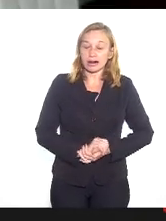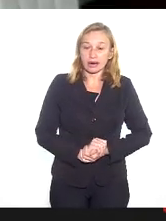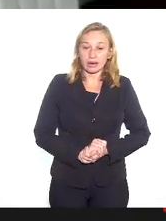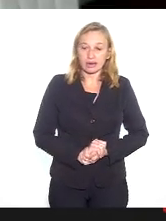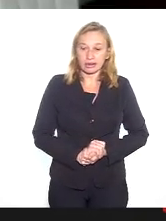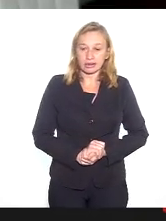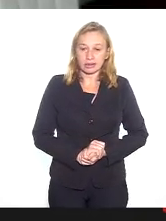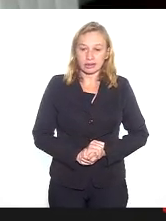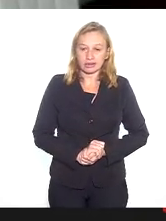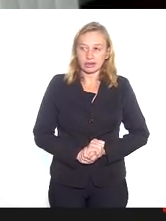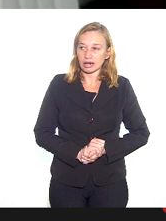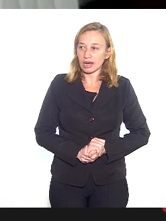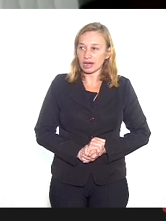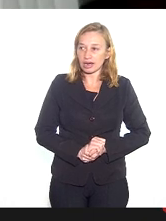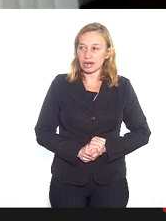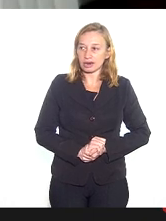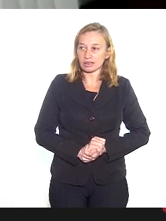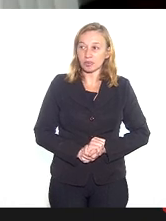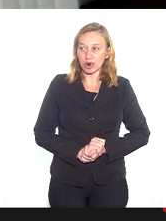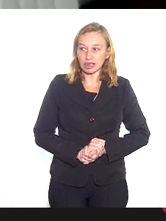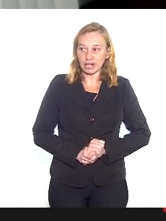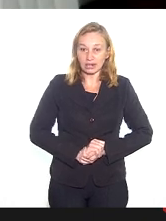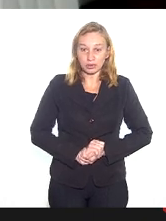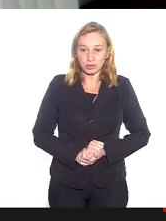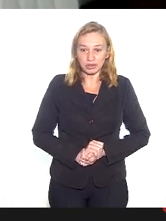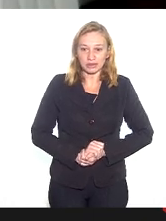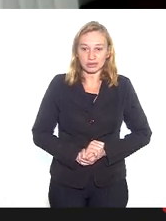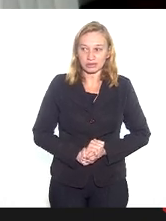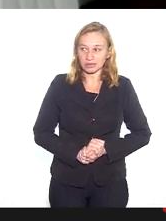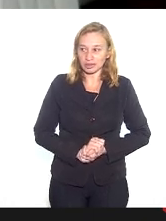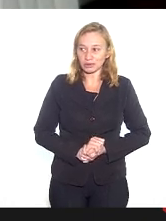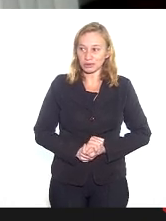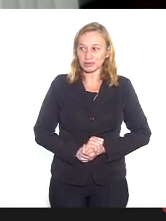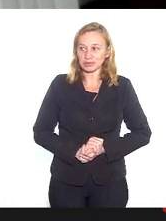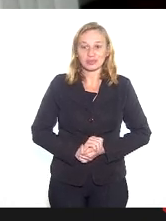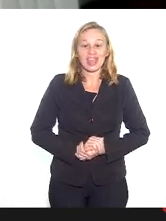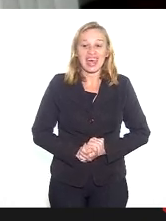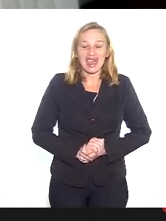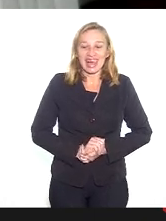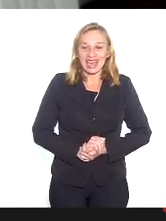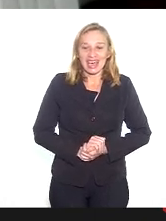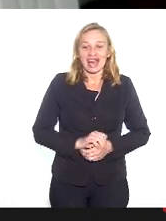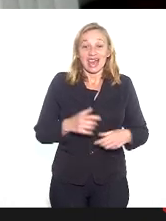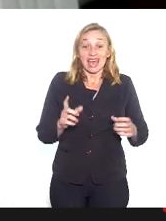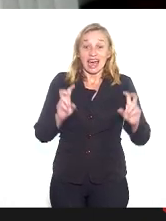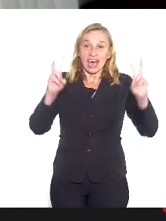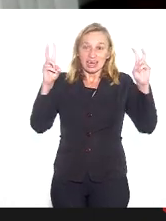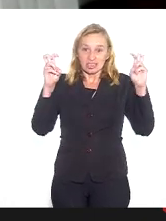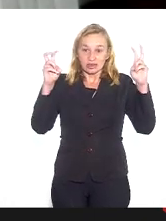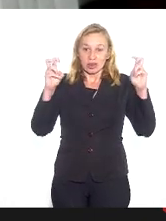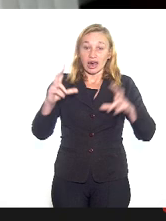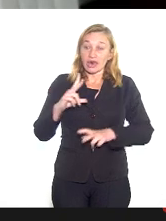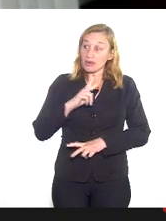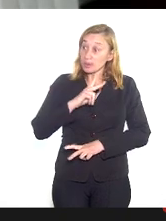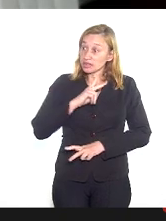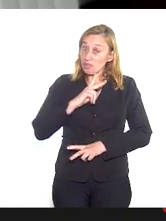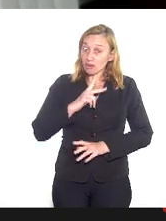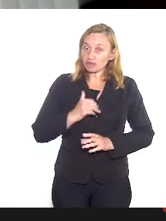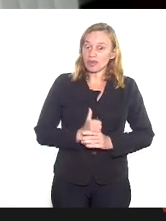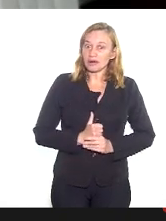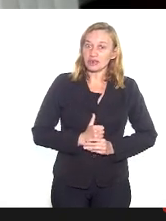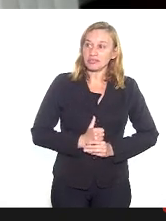a singularidade que o regime de recuperação fiscal impõe a essas questões de pessoal,